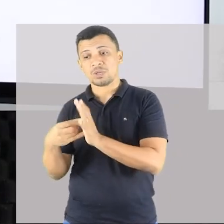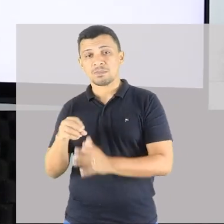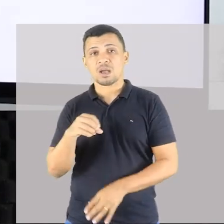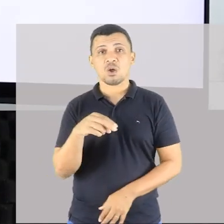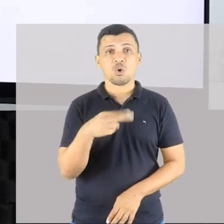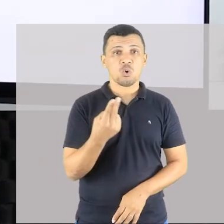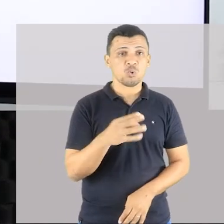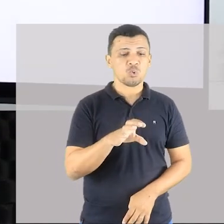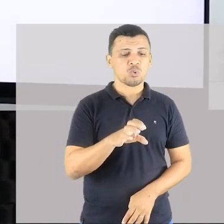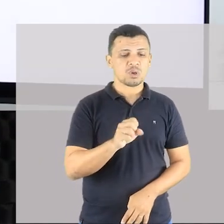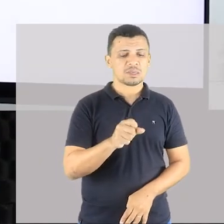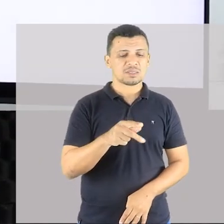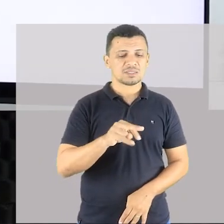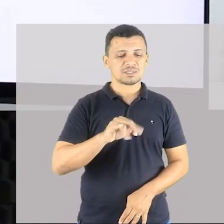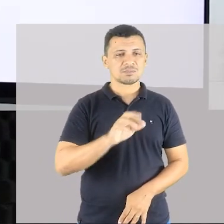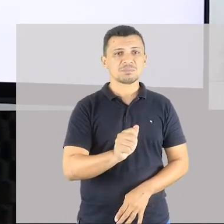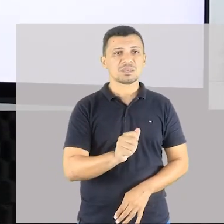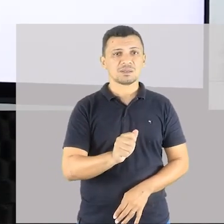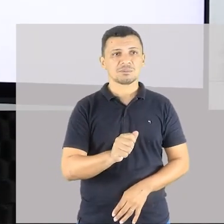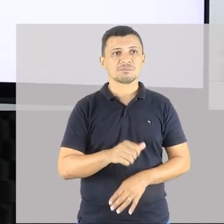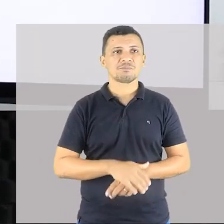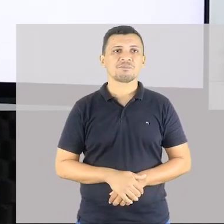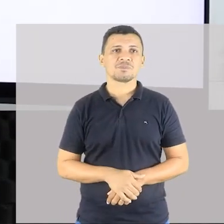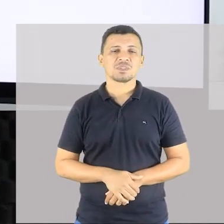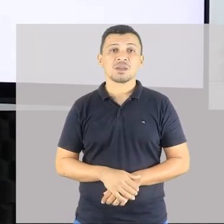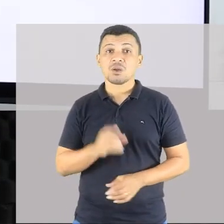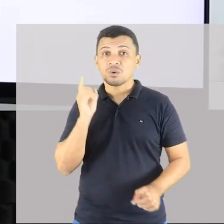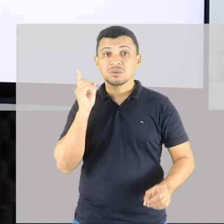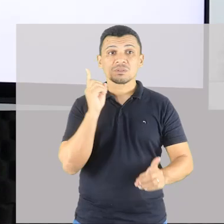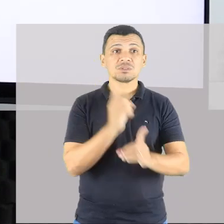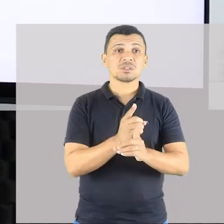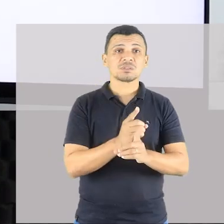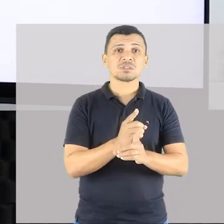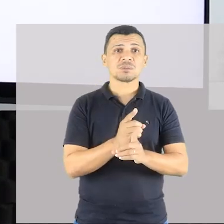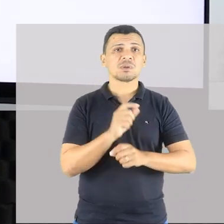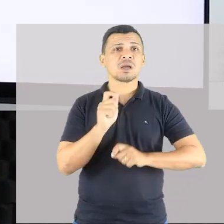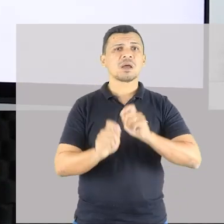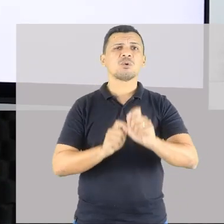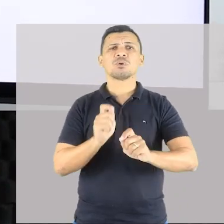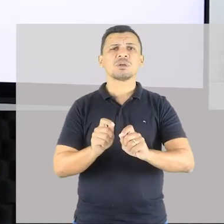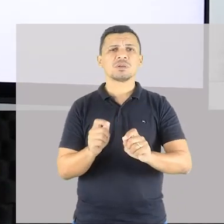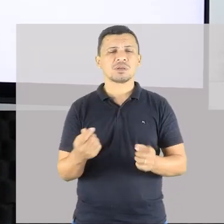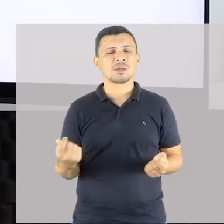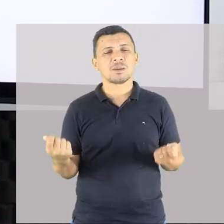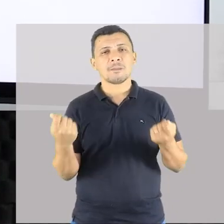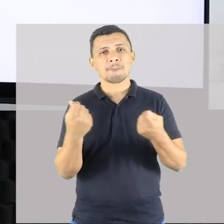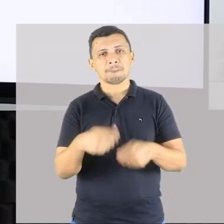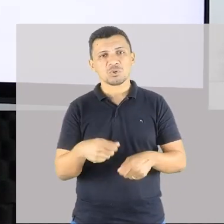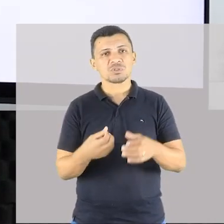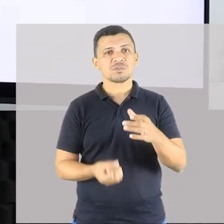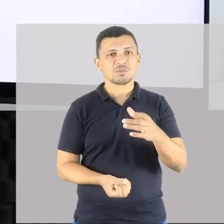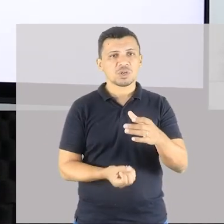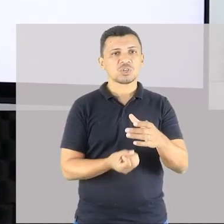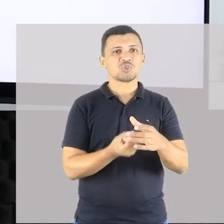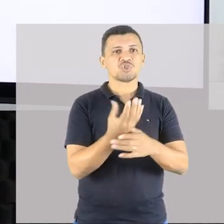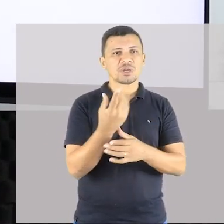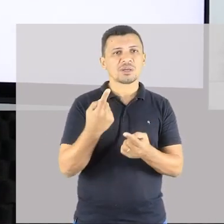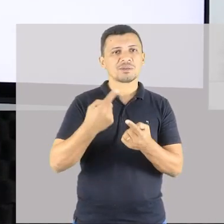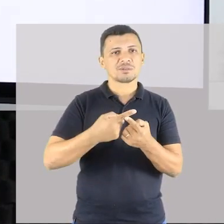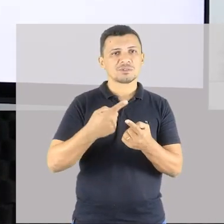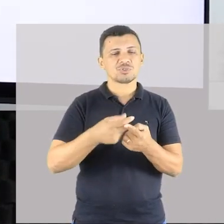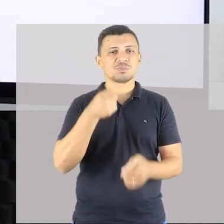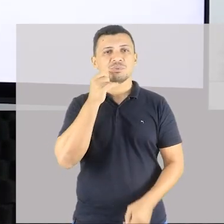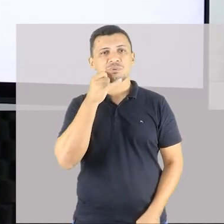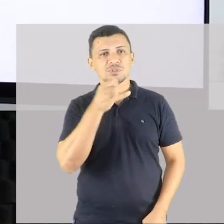dois. Então, ó, com essa descoberta, passou a ser possível gerar esse tipo de energia, que é a